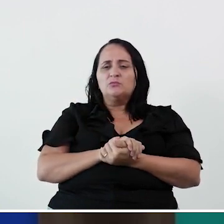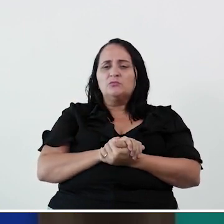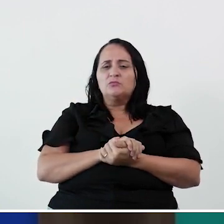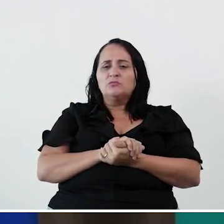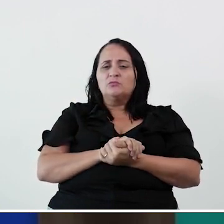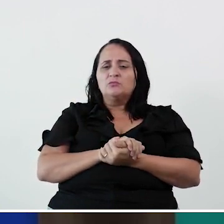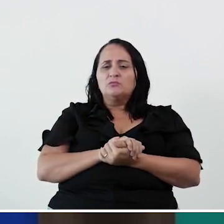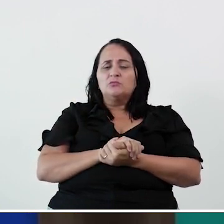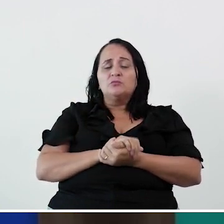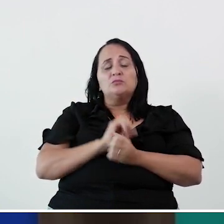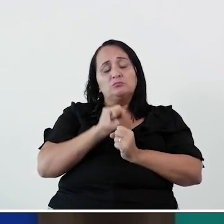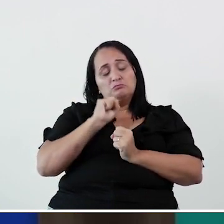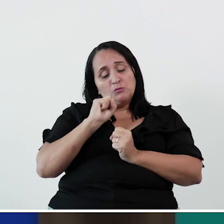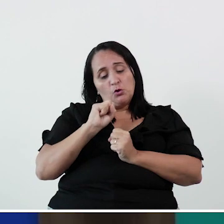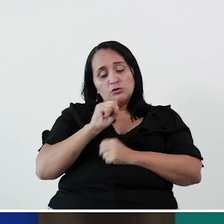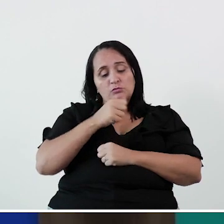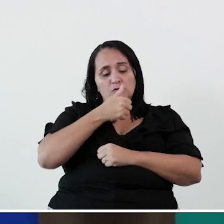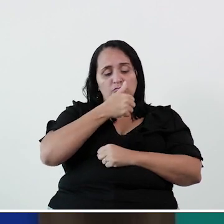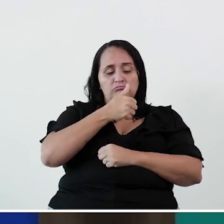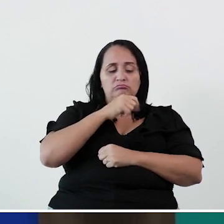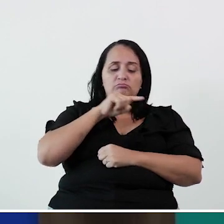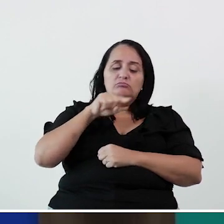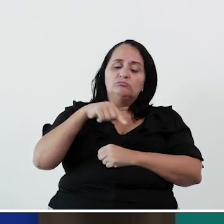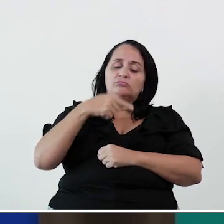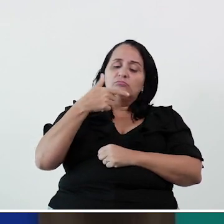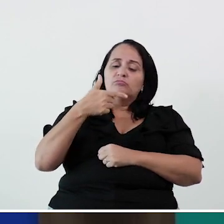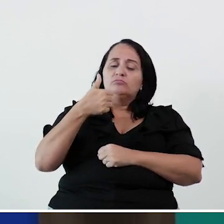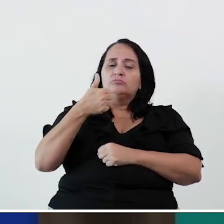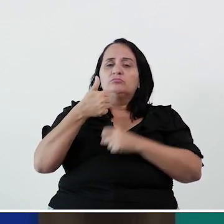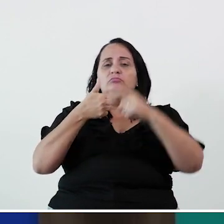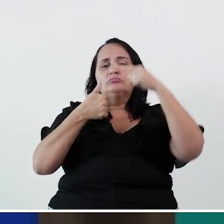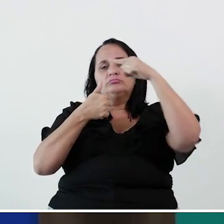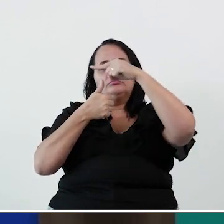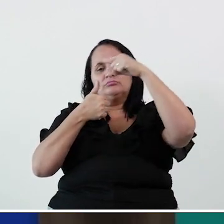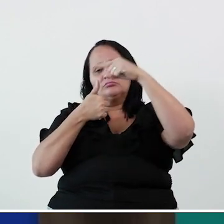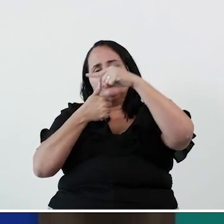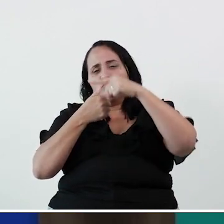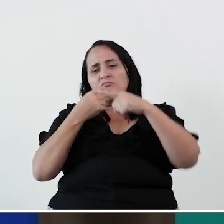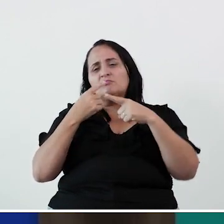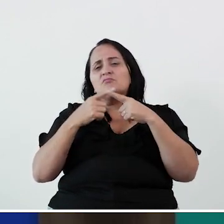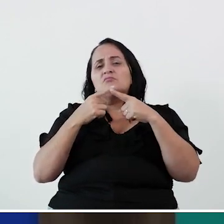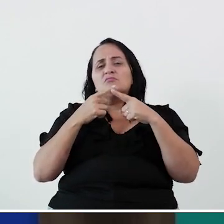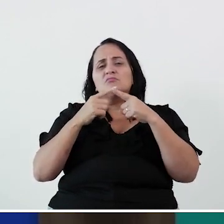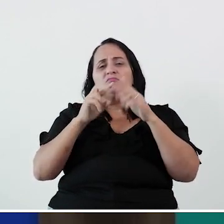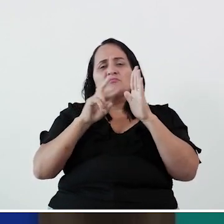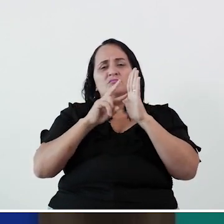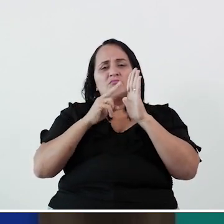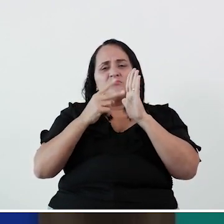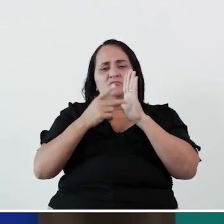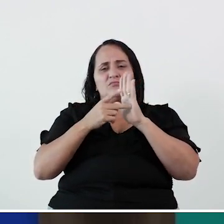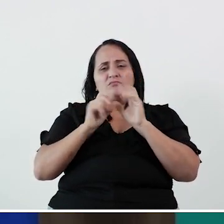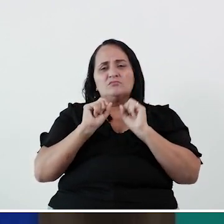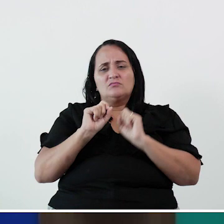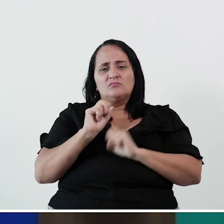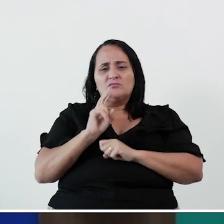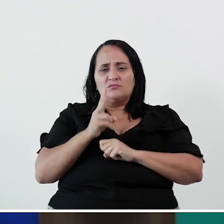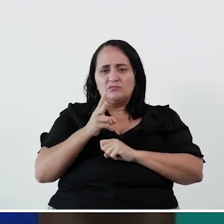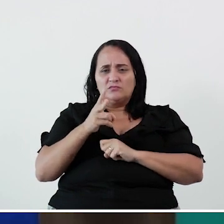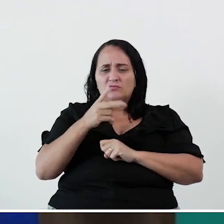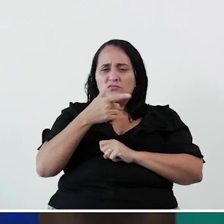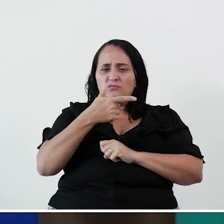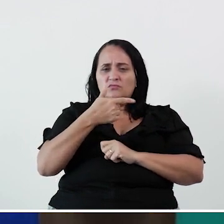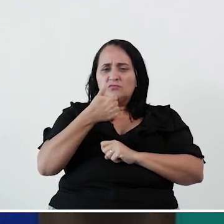1,21 com a barrinha em cima. Significa dizer que a parte que se repete é o número